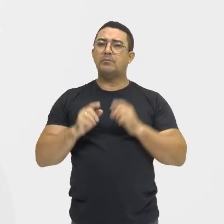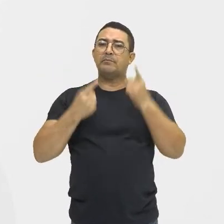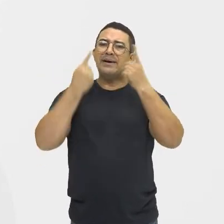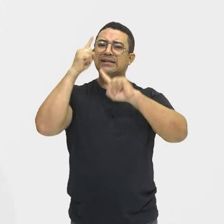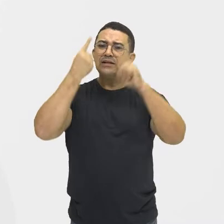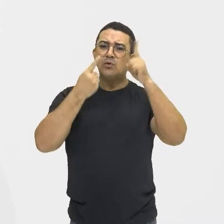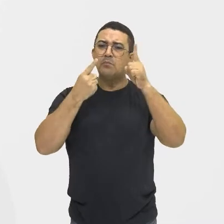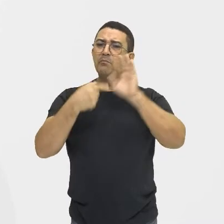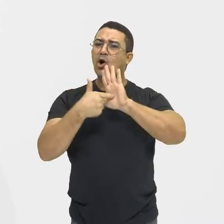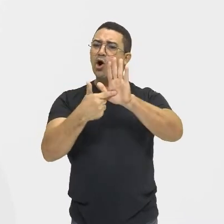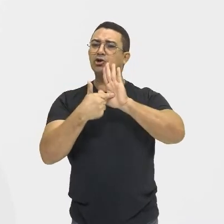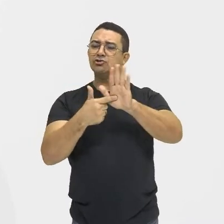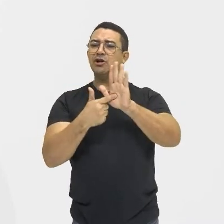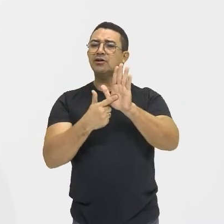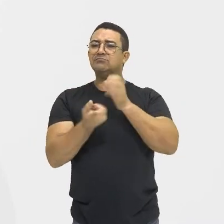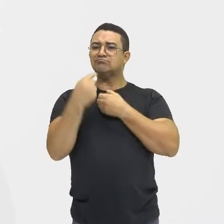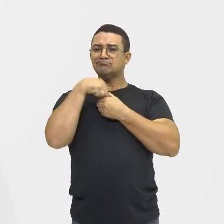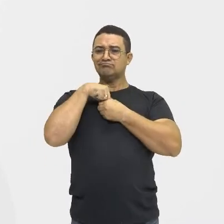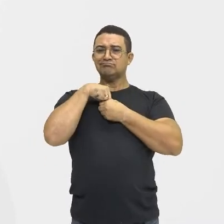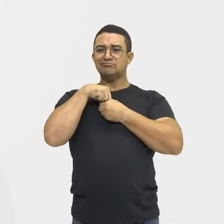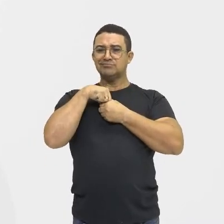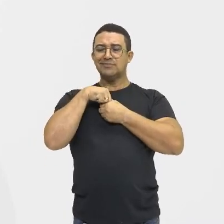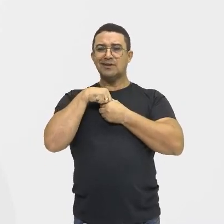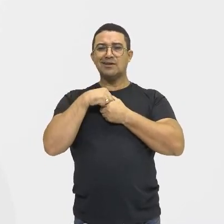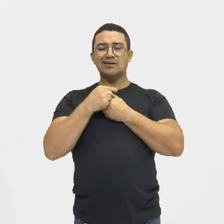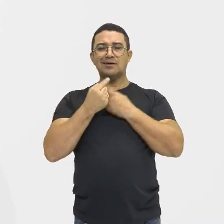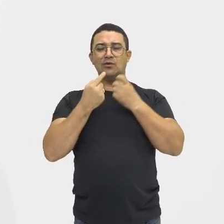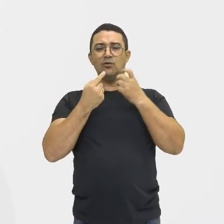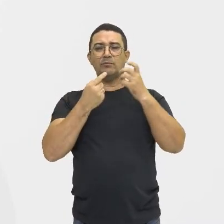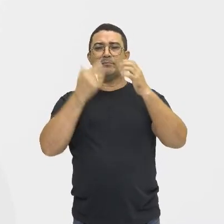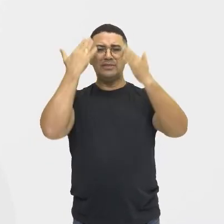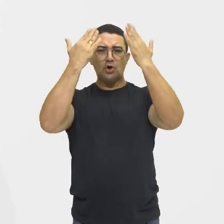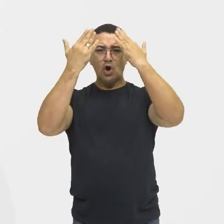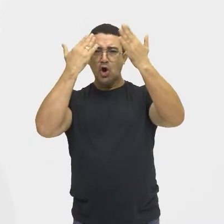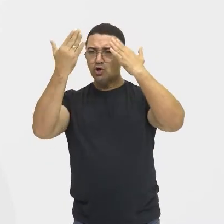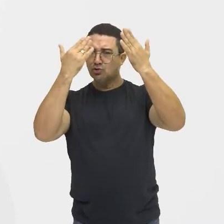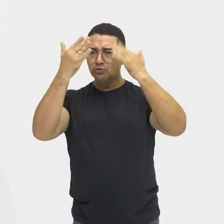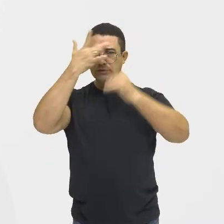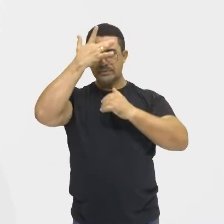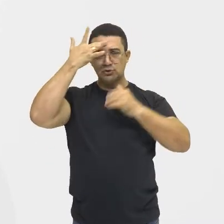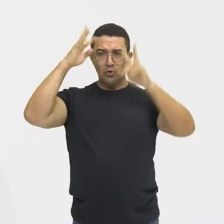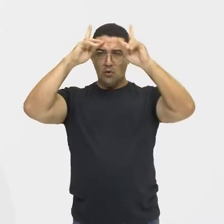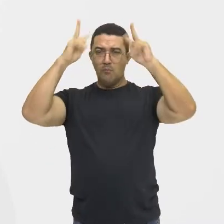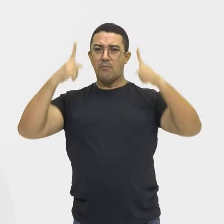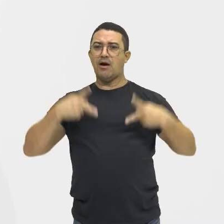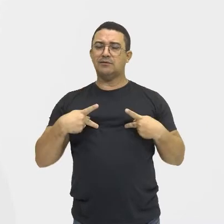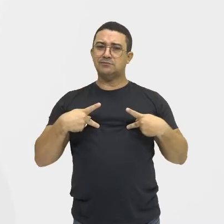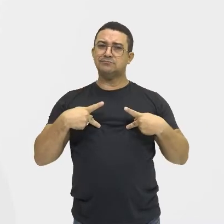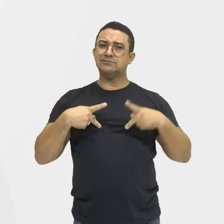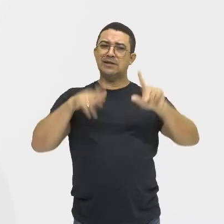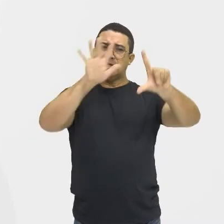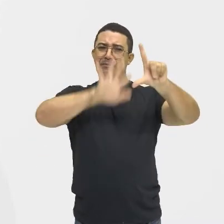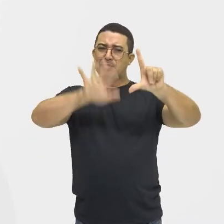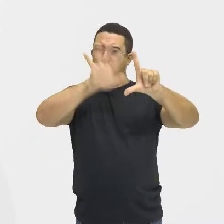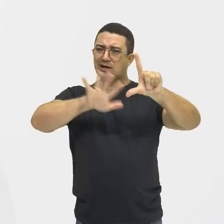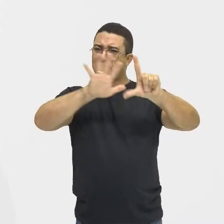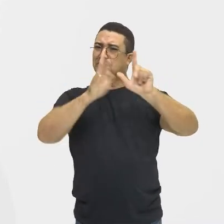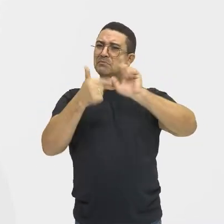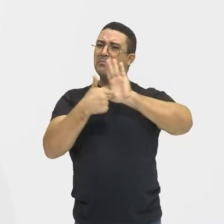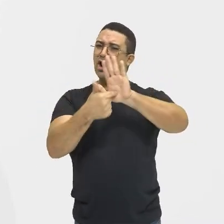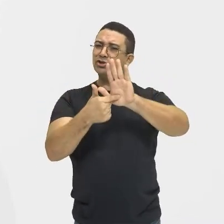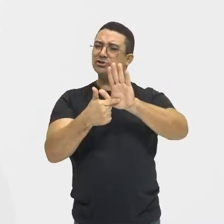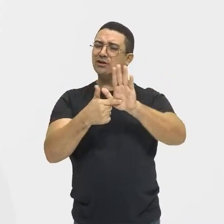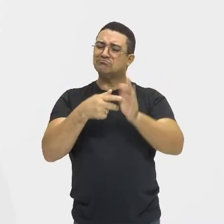questão psicológica do ser humano. As imagens, elas trazem essa sensação, a sensação de dor, a sensação